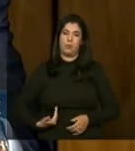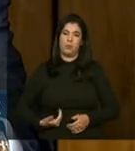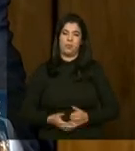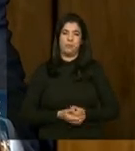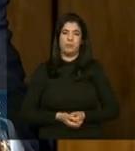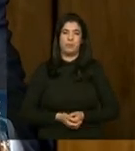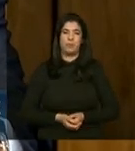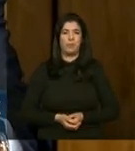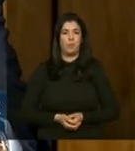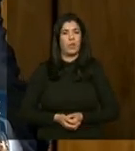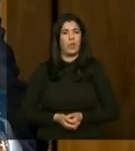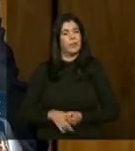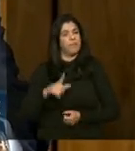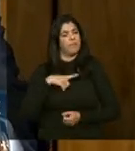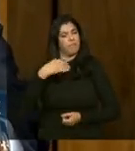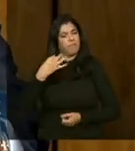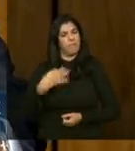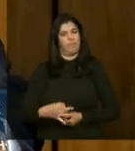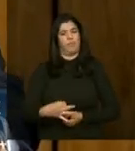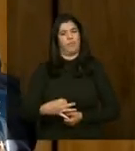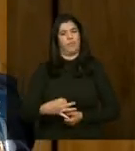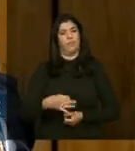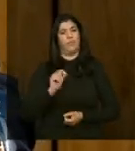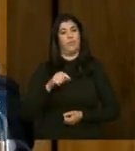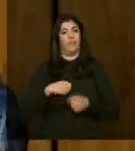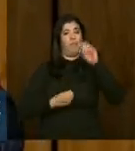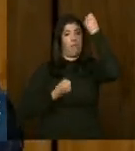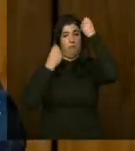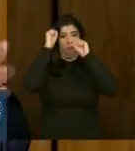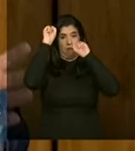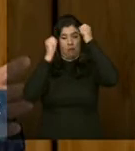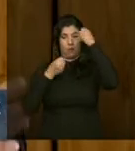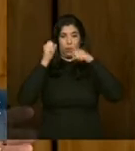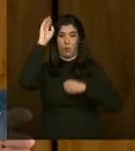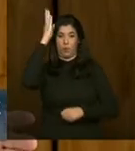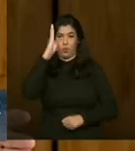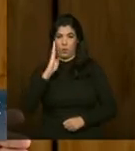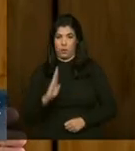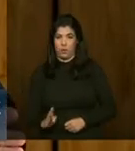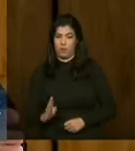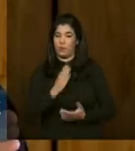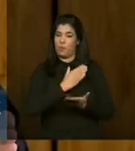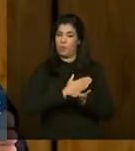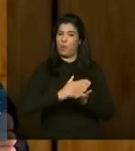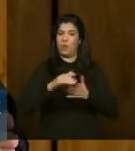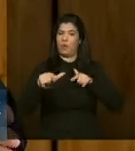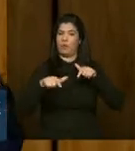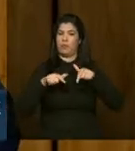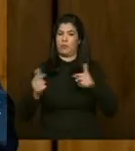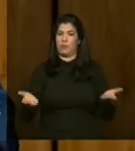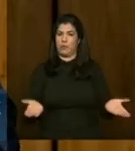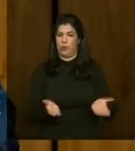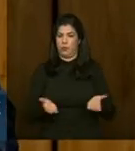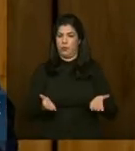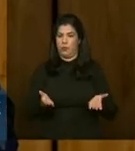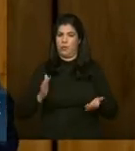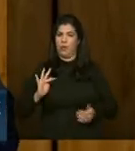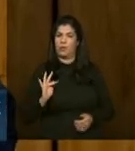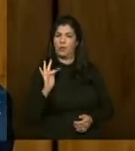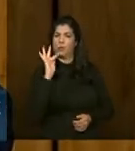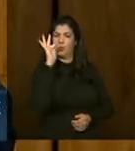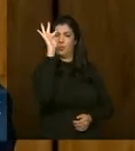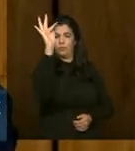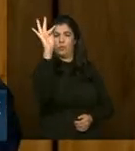Eu tenho certeza que a indústria brasileira, a partir desse trabalho que nós iniciamos hoje, terá no futuro